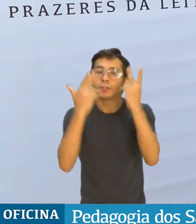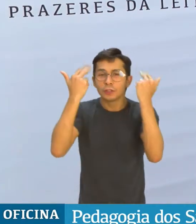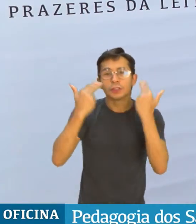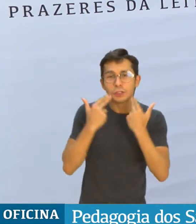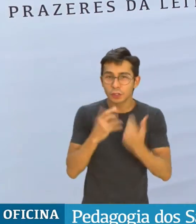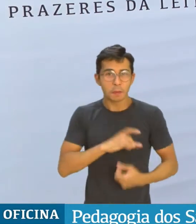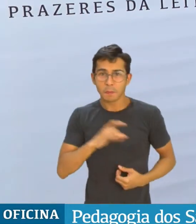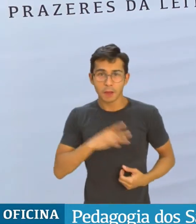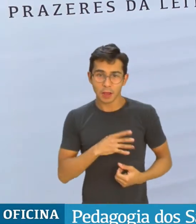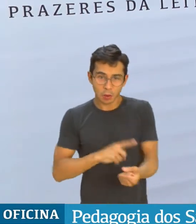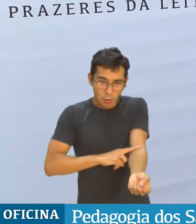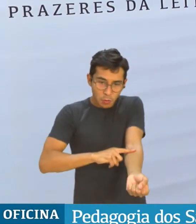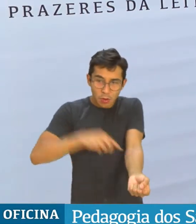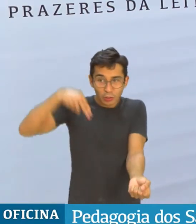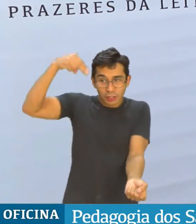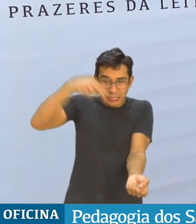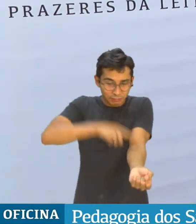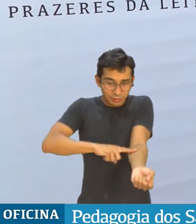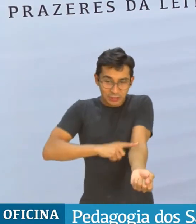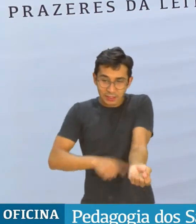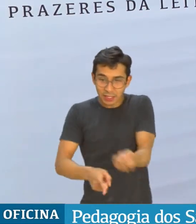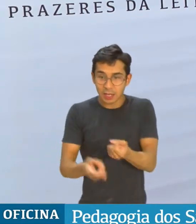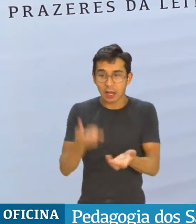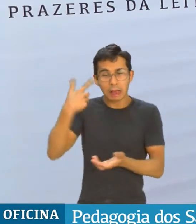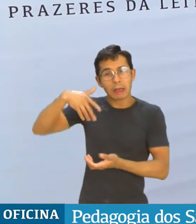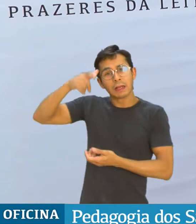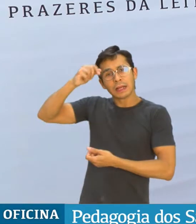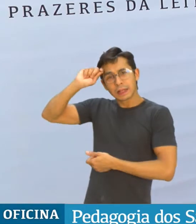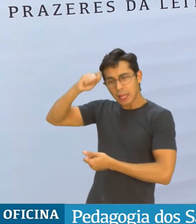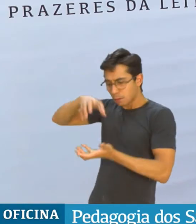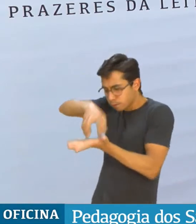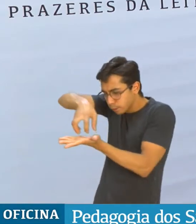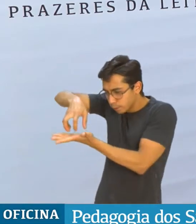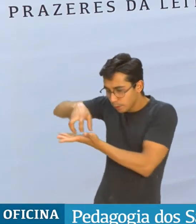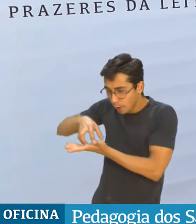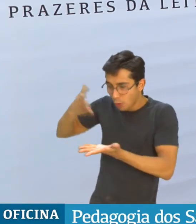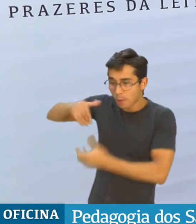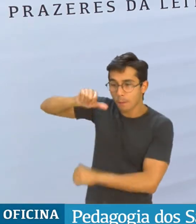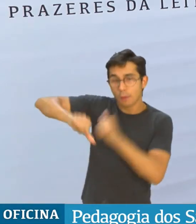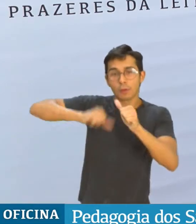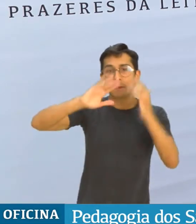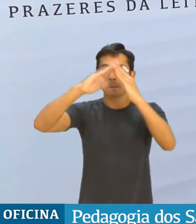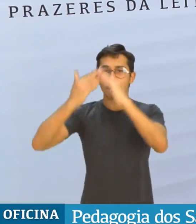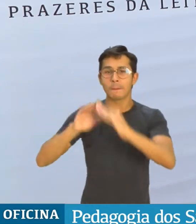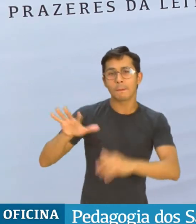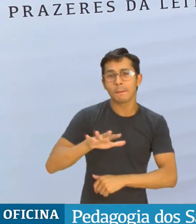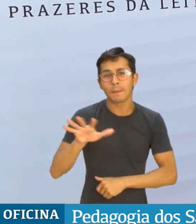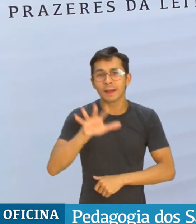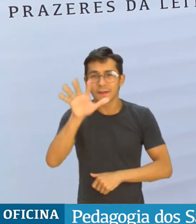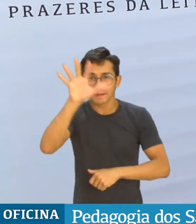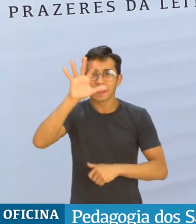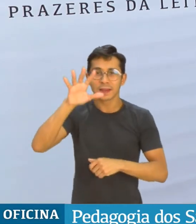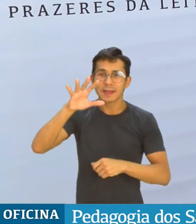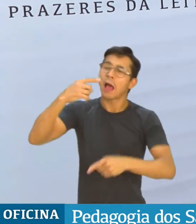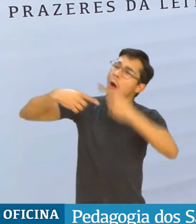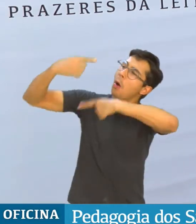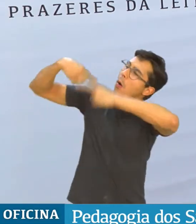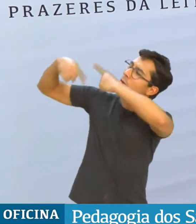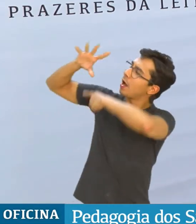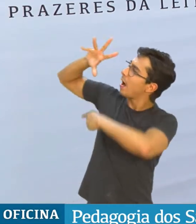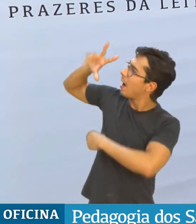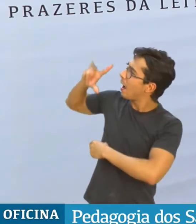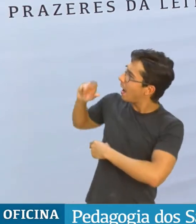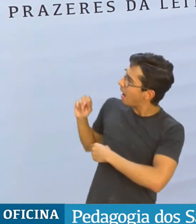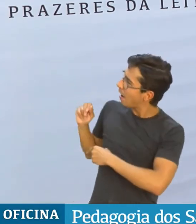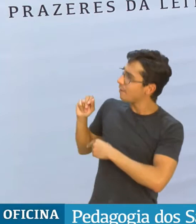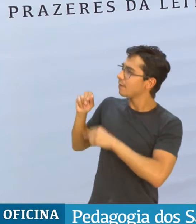corre sangue nordestino. Antigamente quilombos, hoje periferia. O esquadrão zumbizão das origens, africania. Somos filhos de